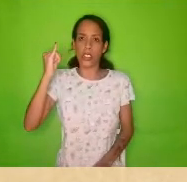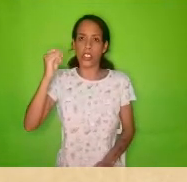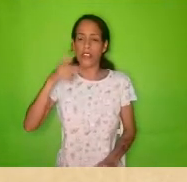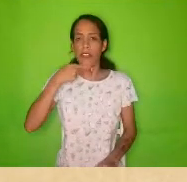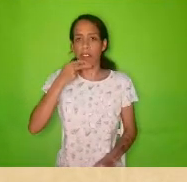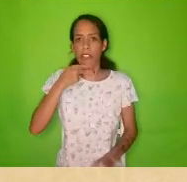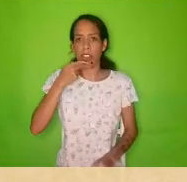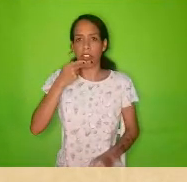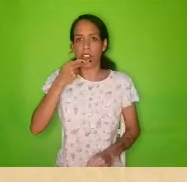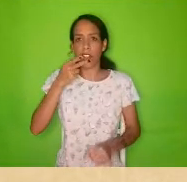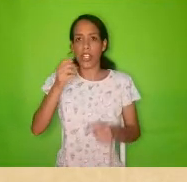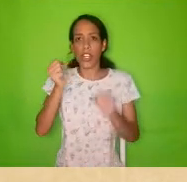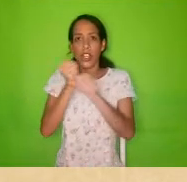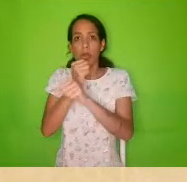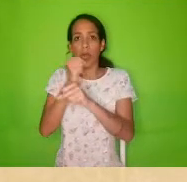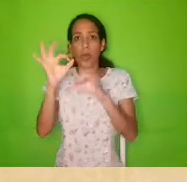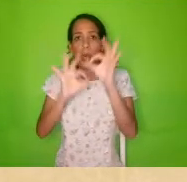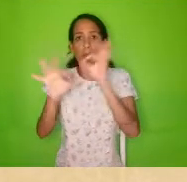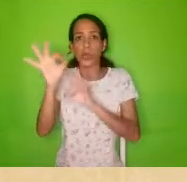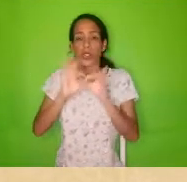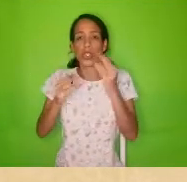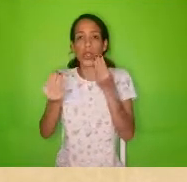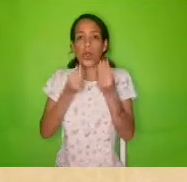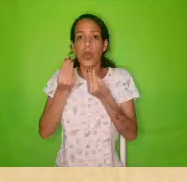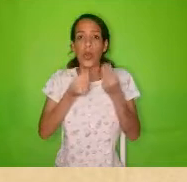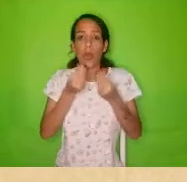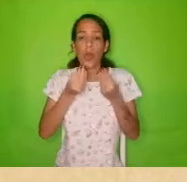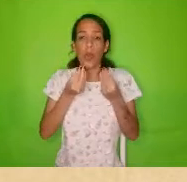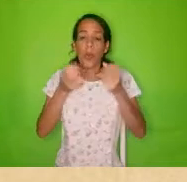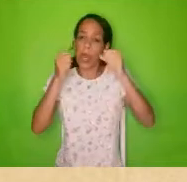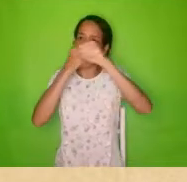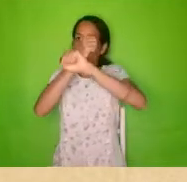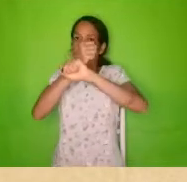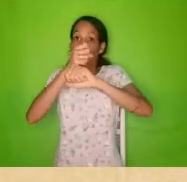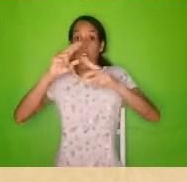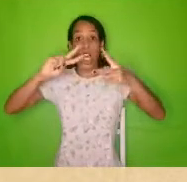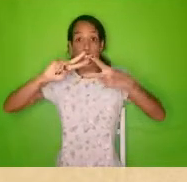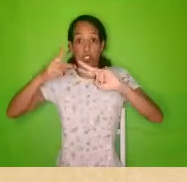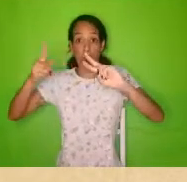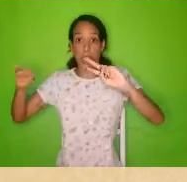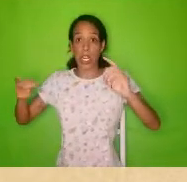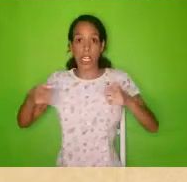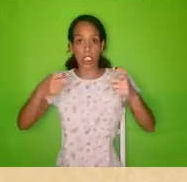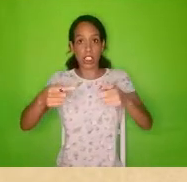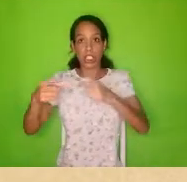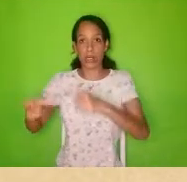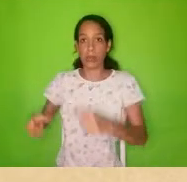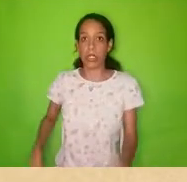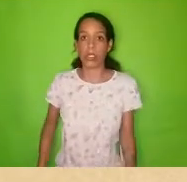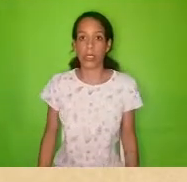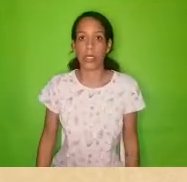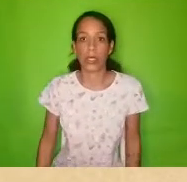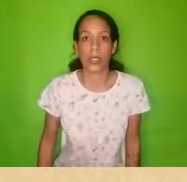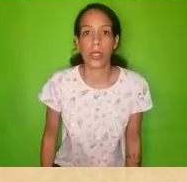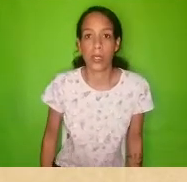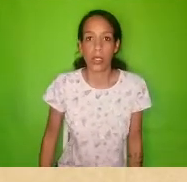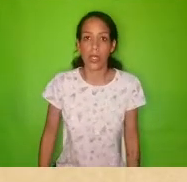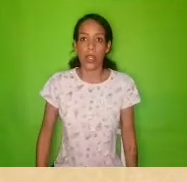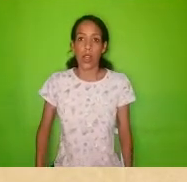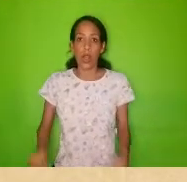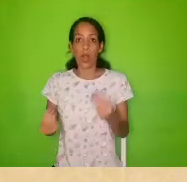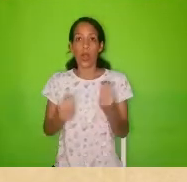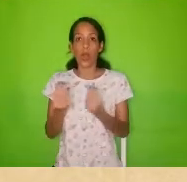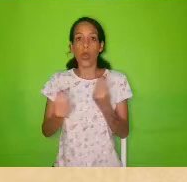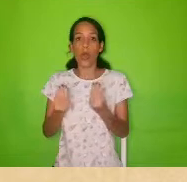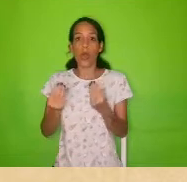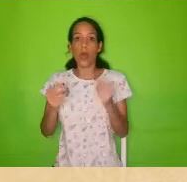se constitui a escravidão em diferentes espaços, até para mostrar também como se constitui o quê? As